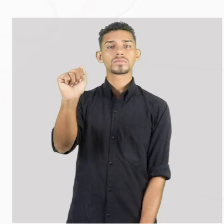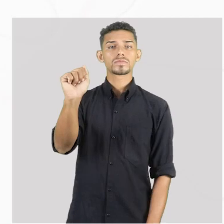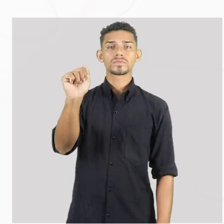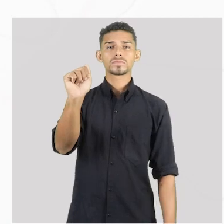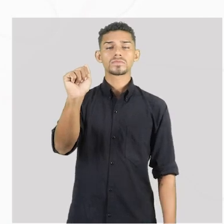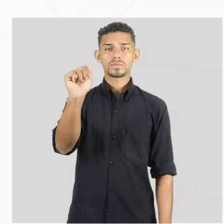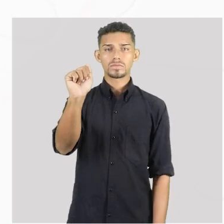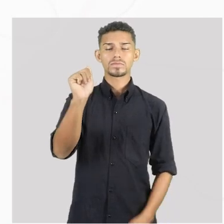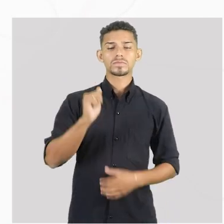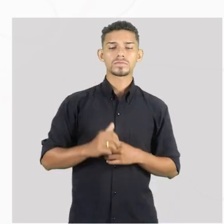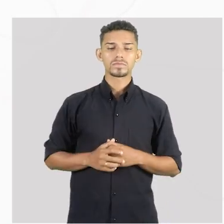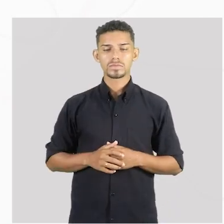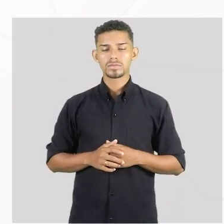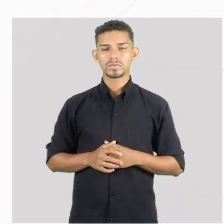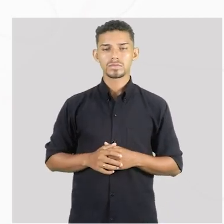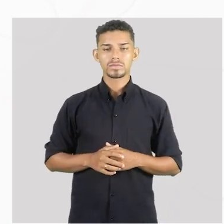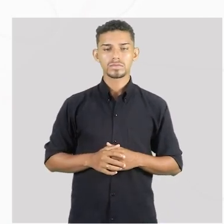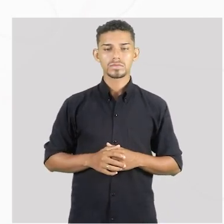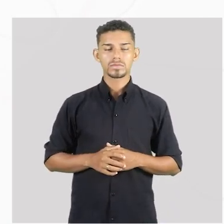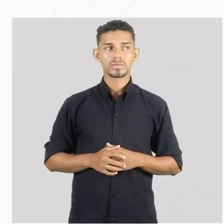0,1 ampere.